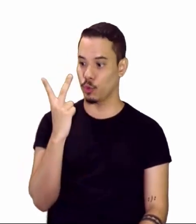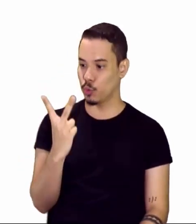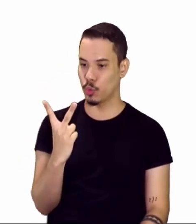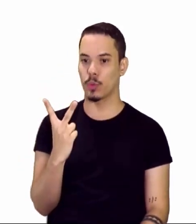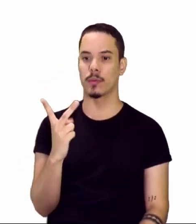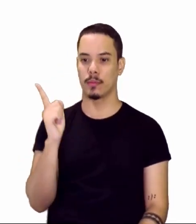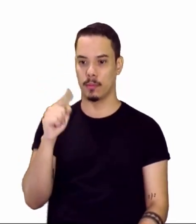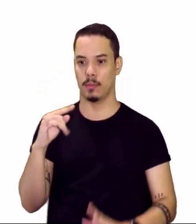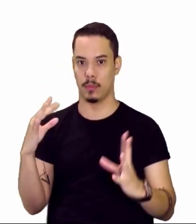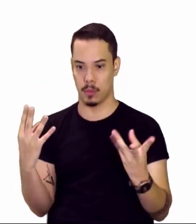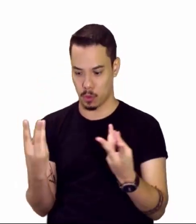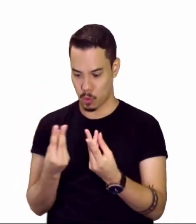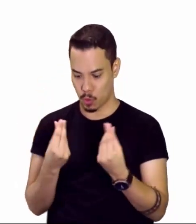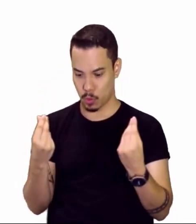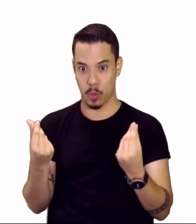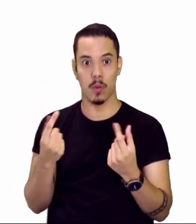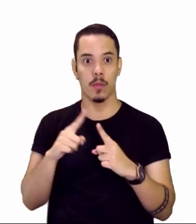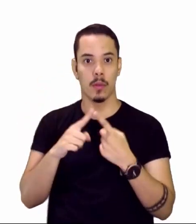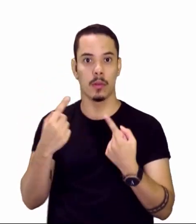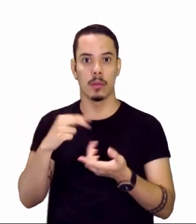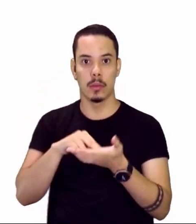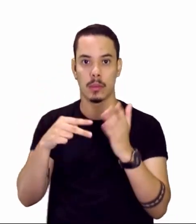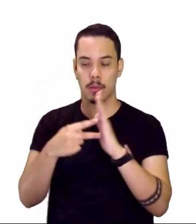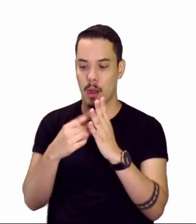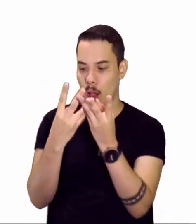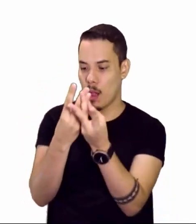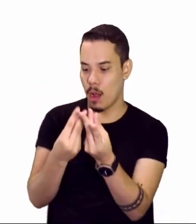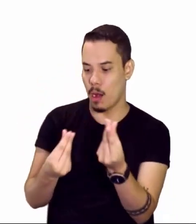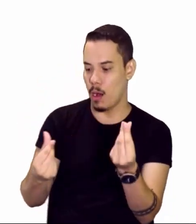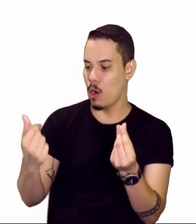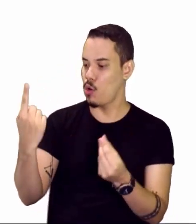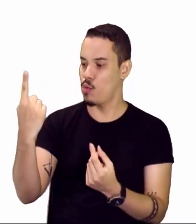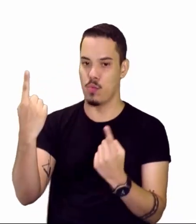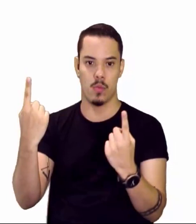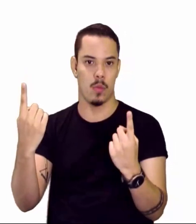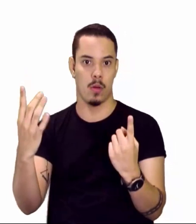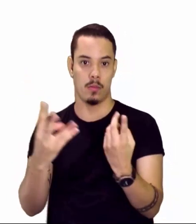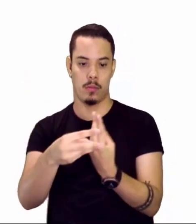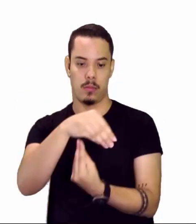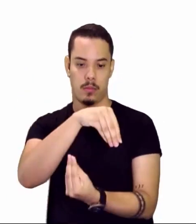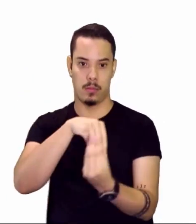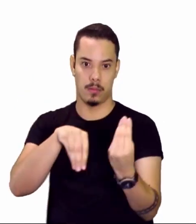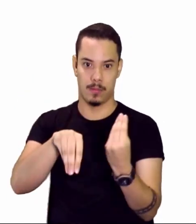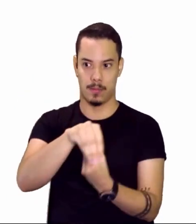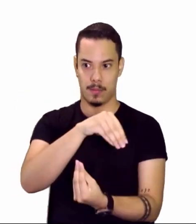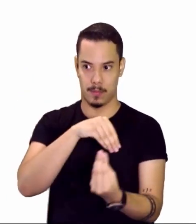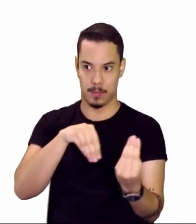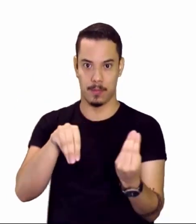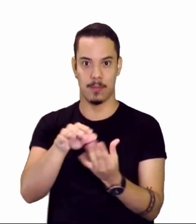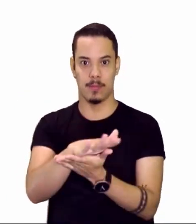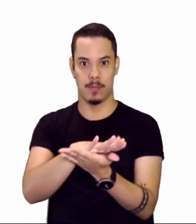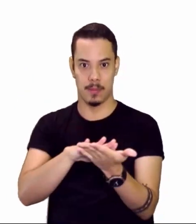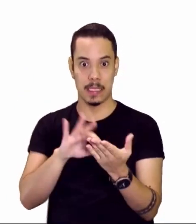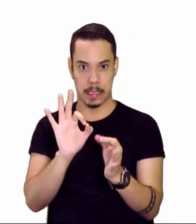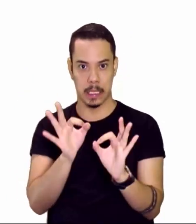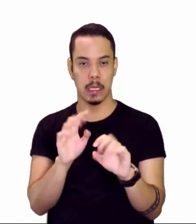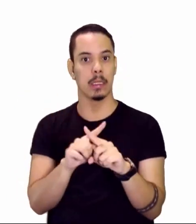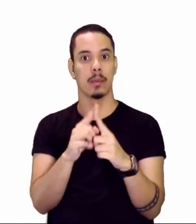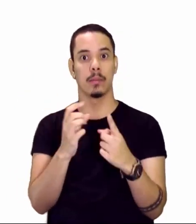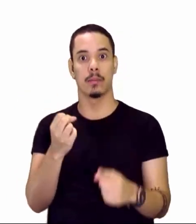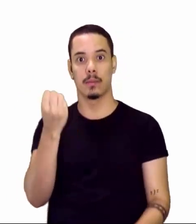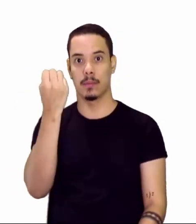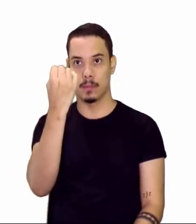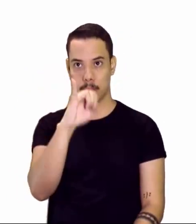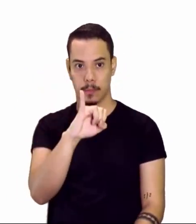são solúveis entre si, elas se dissolvem uma na outra quando formam uma mistura homogênea. No